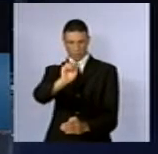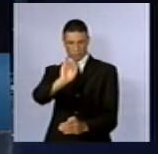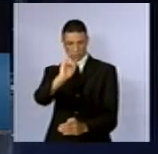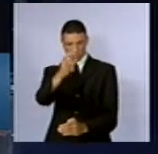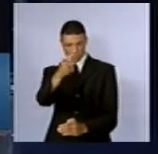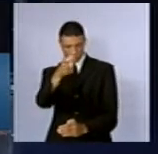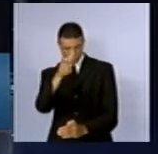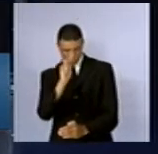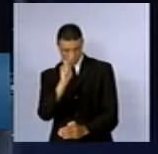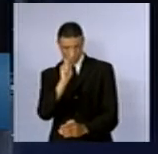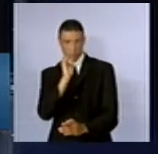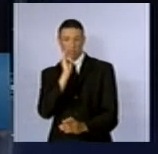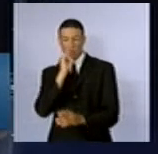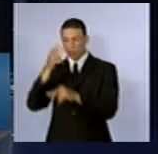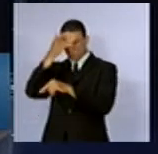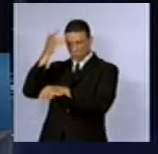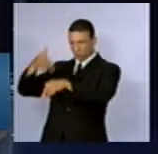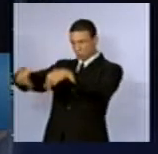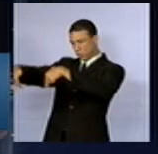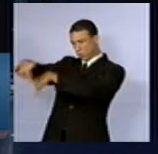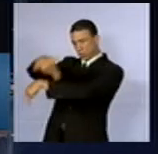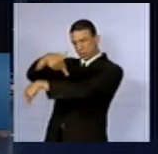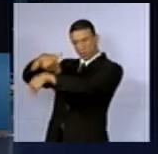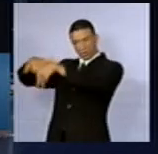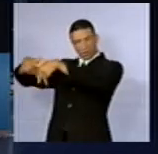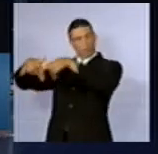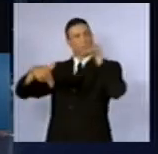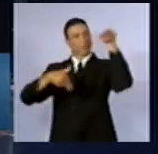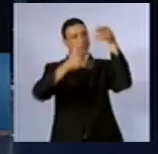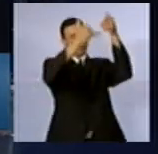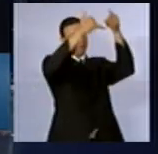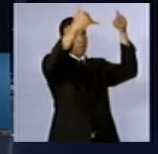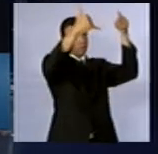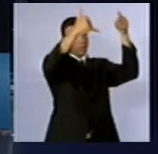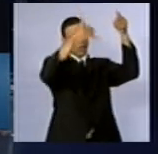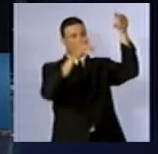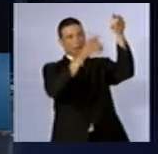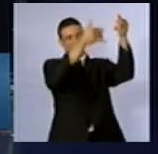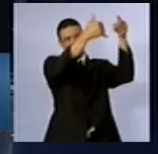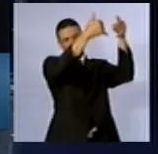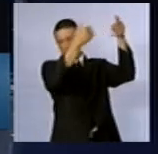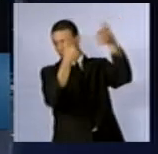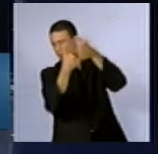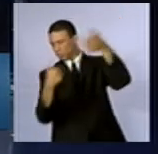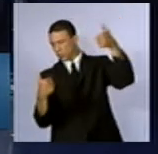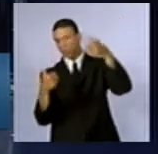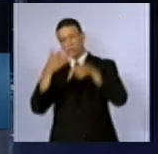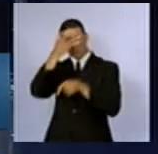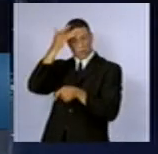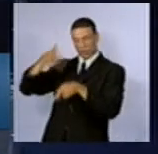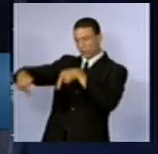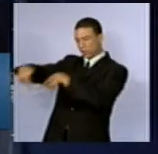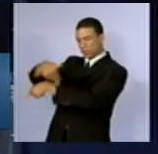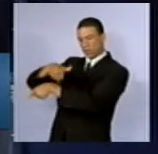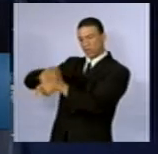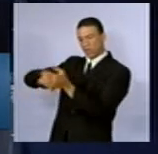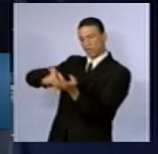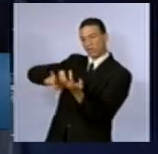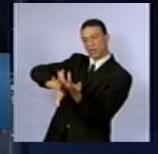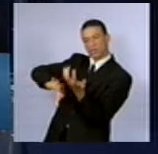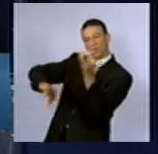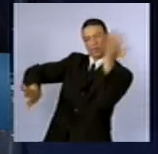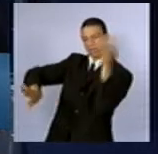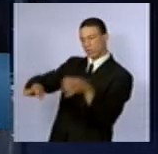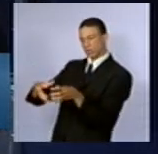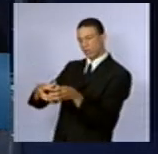de eu levar o condutor para longe das pessoas, eu vou levar as pessoas para longe do condutor. Talvez o grande problema dessa alternativa seja